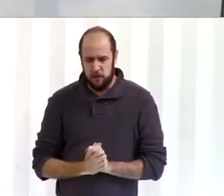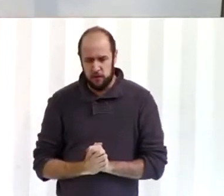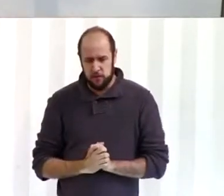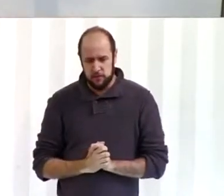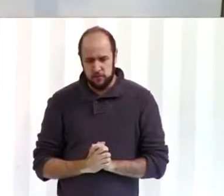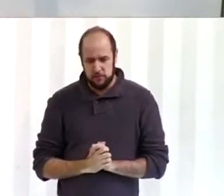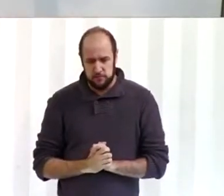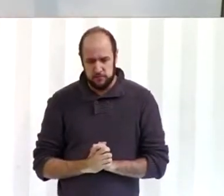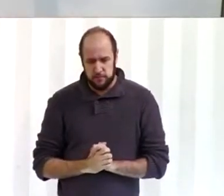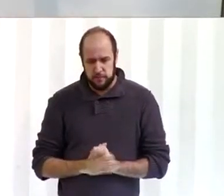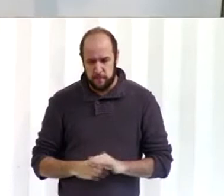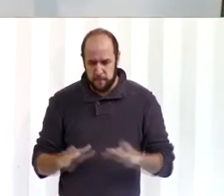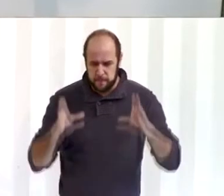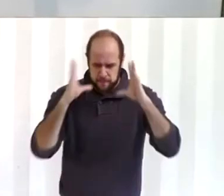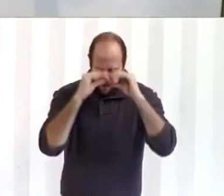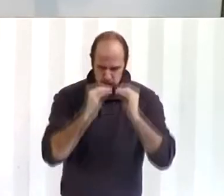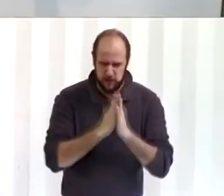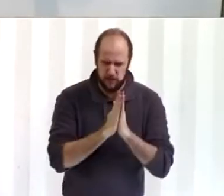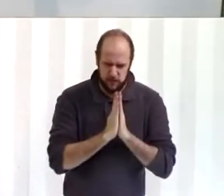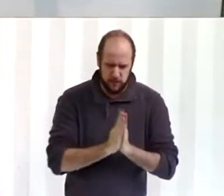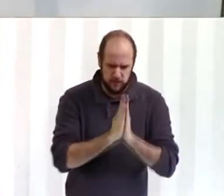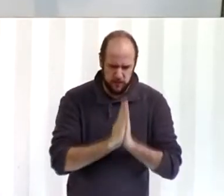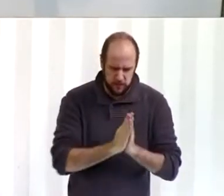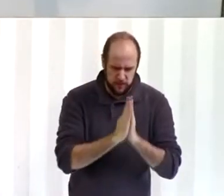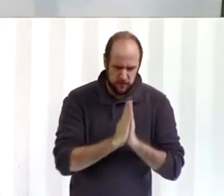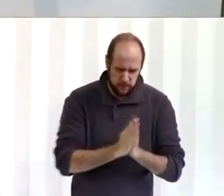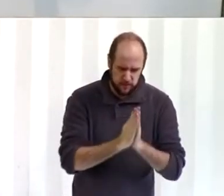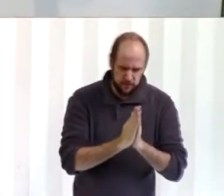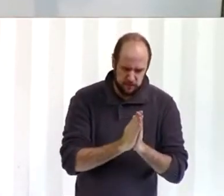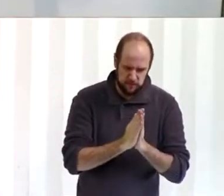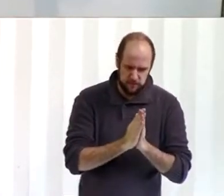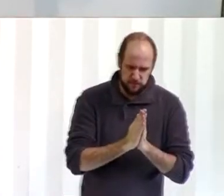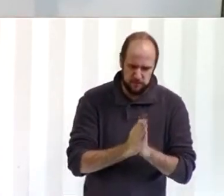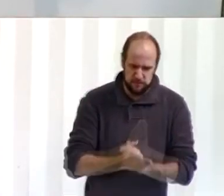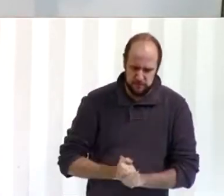E a noite orando. A noite orando.